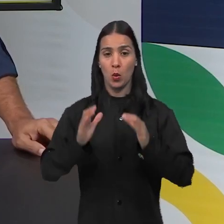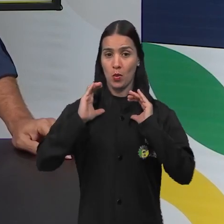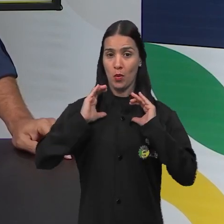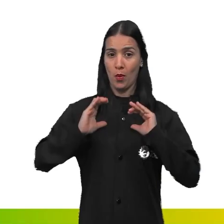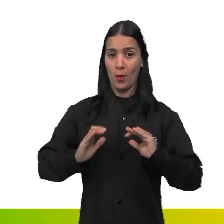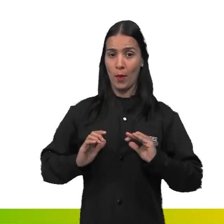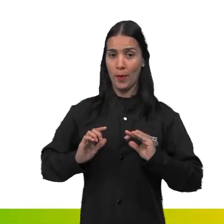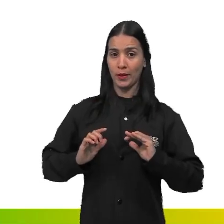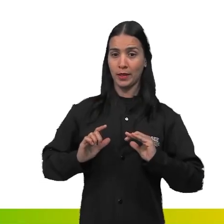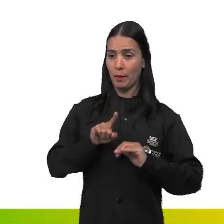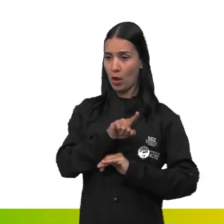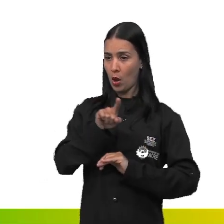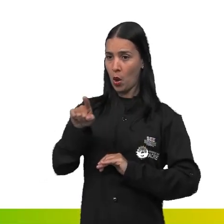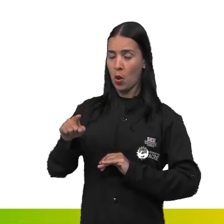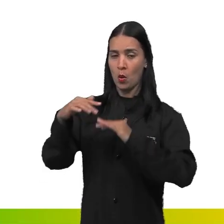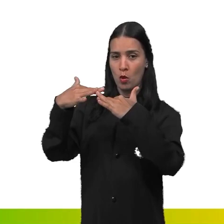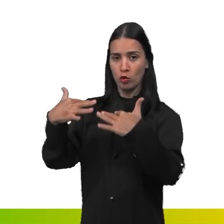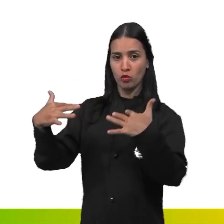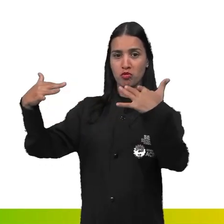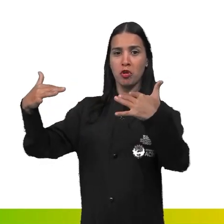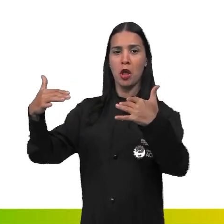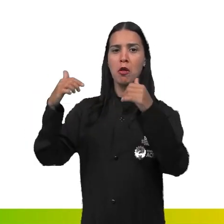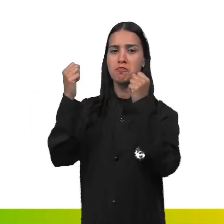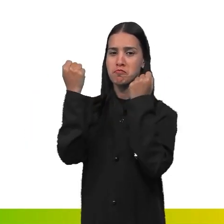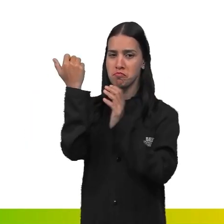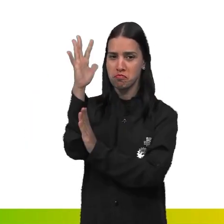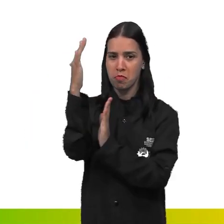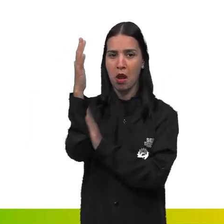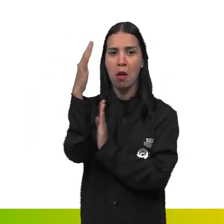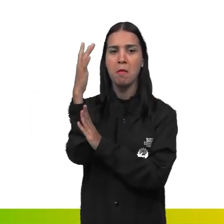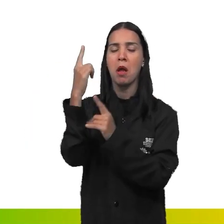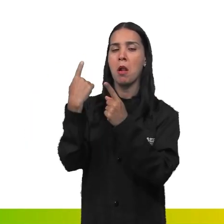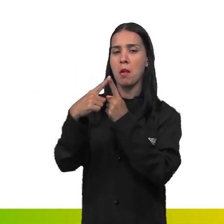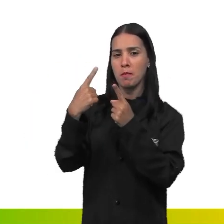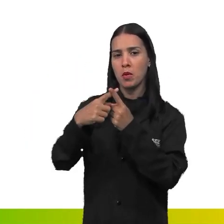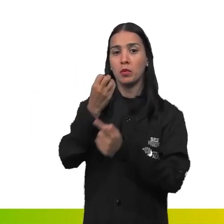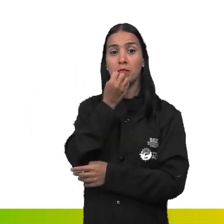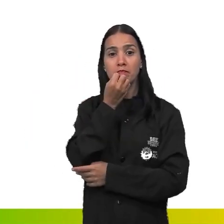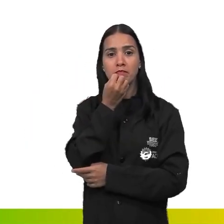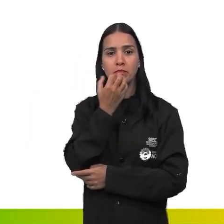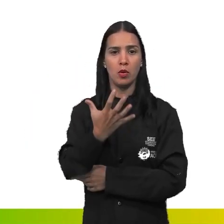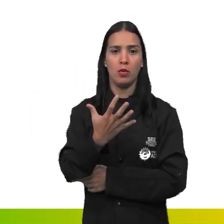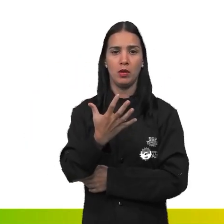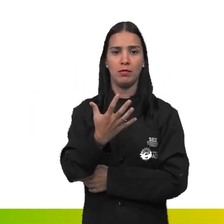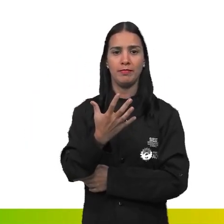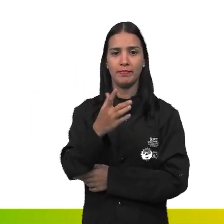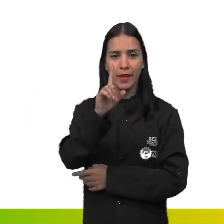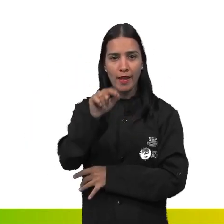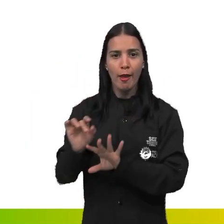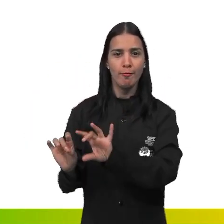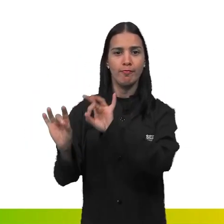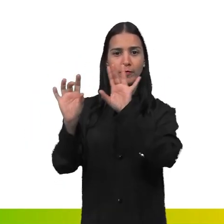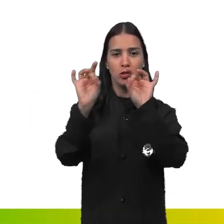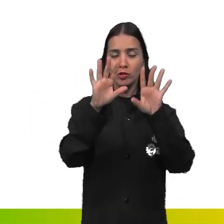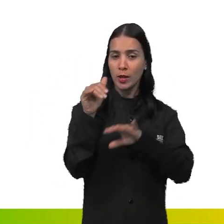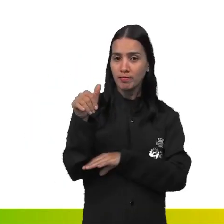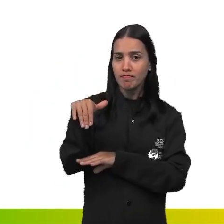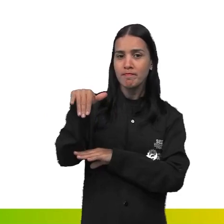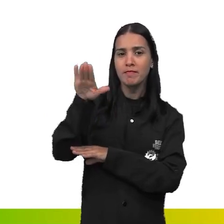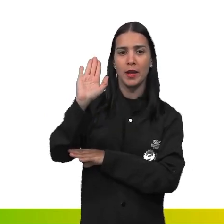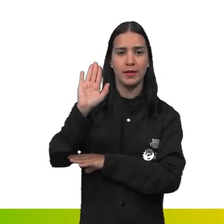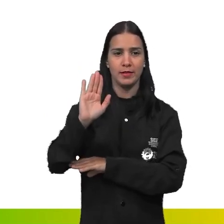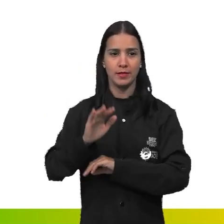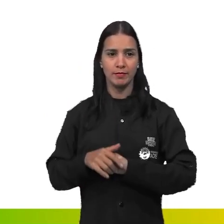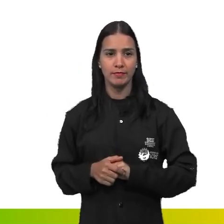colegas e gerou aplausos da torcida, destacando-se mais do que o resultado da partida. Com base no texto e nos conhecimentos sobre os esportes